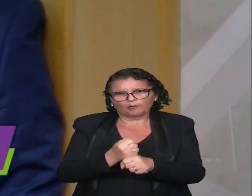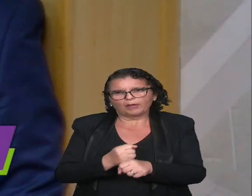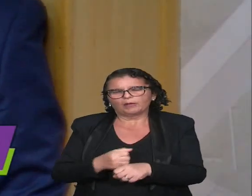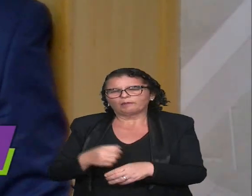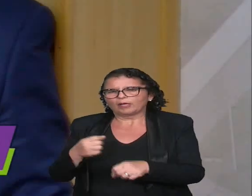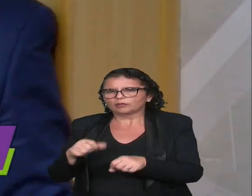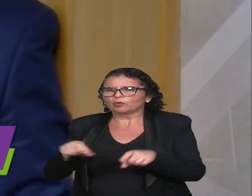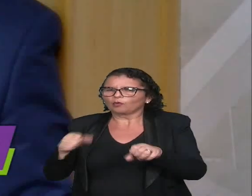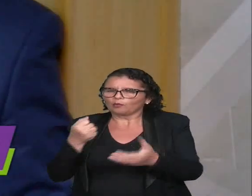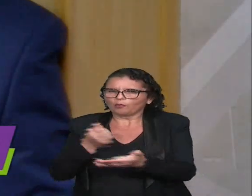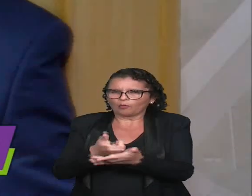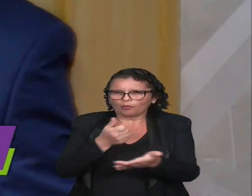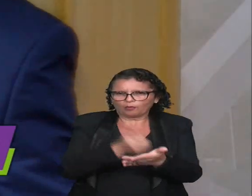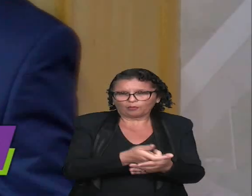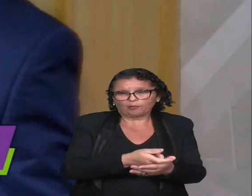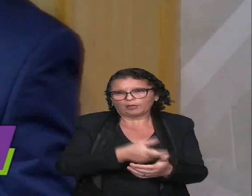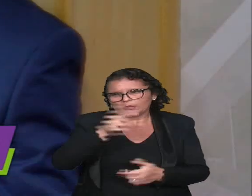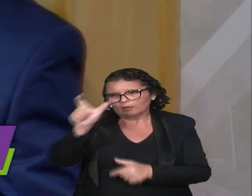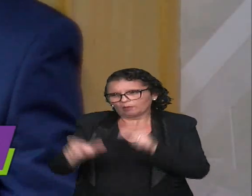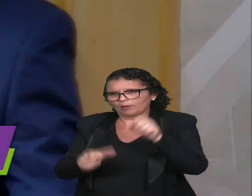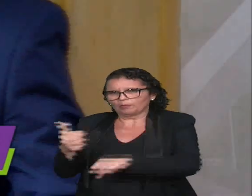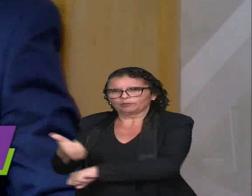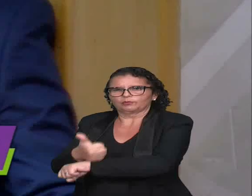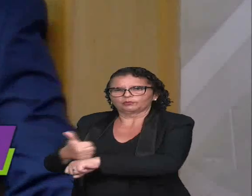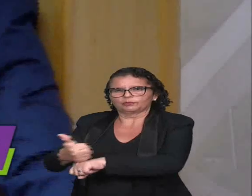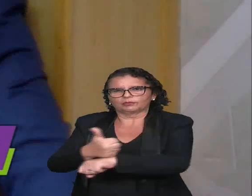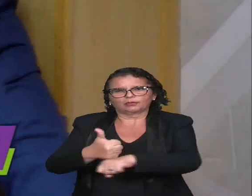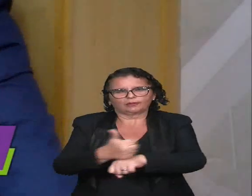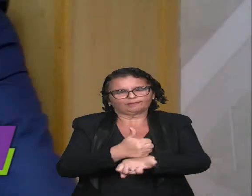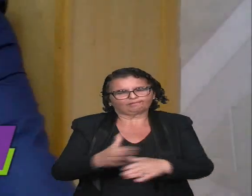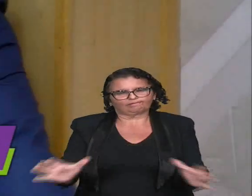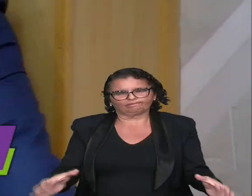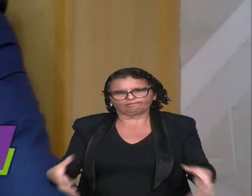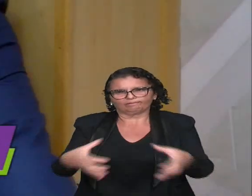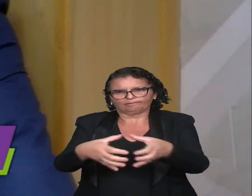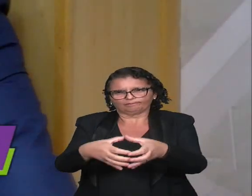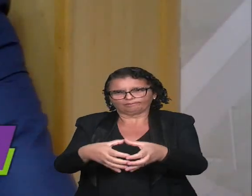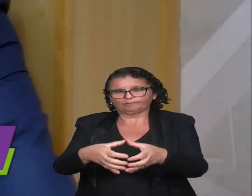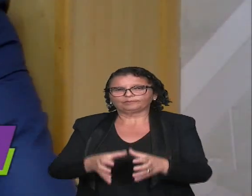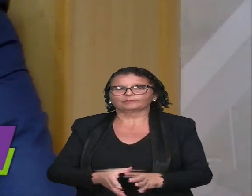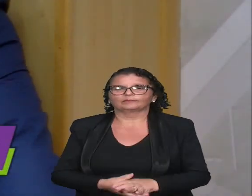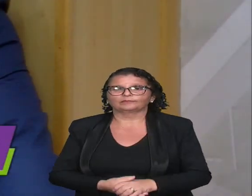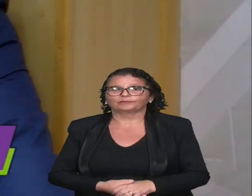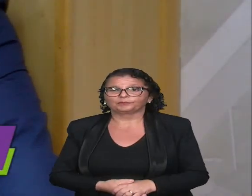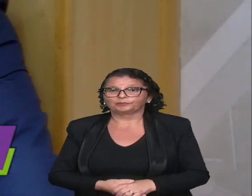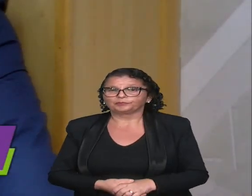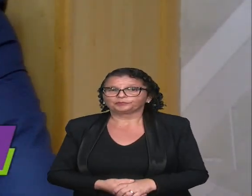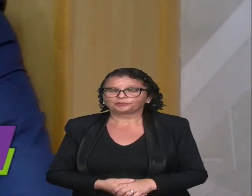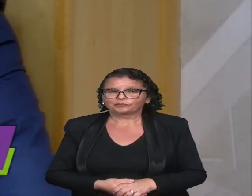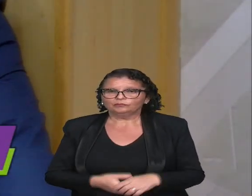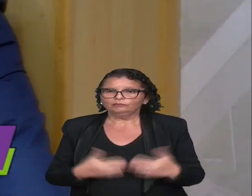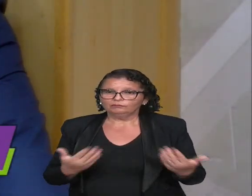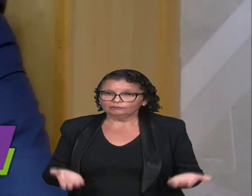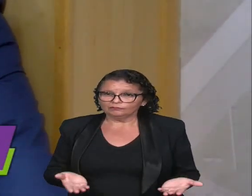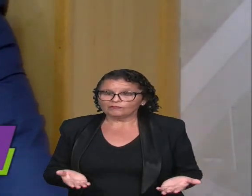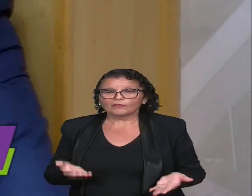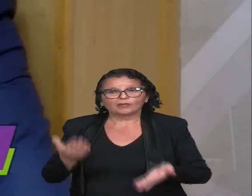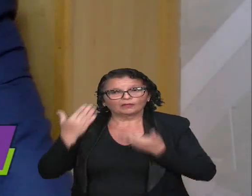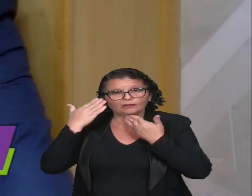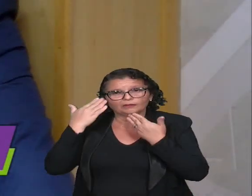equipamentos e também as pessoas né O contingente que precisará ter naquela região enfim o que eu quero é